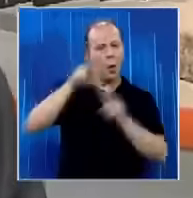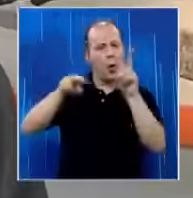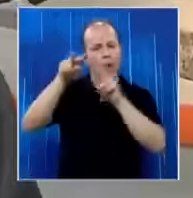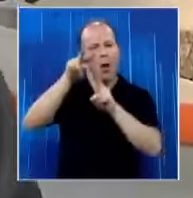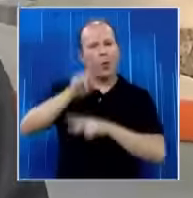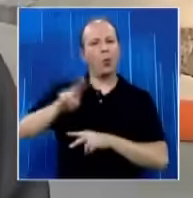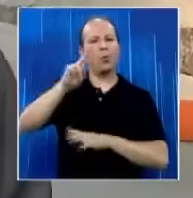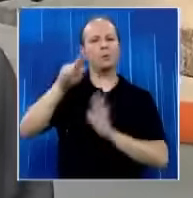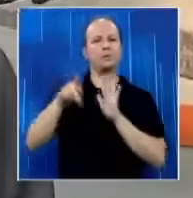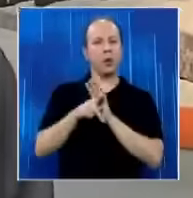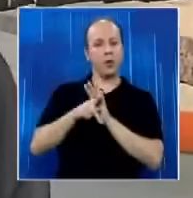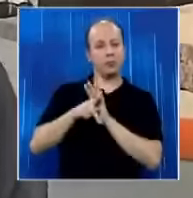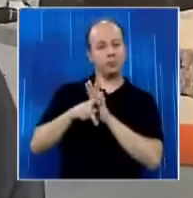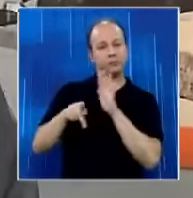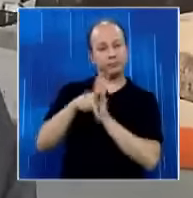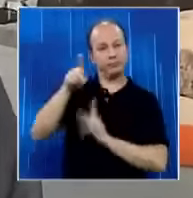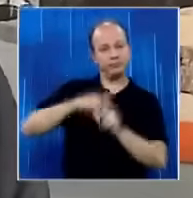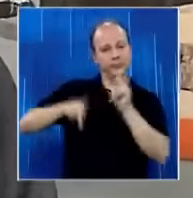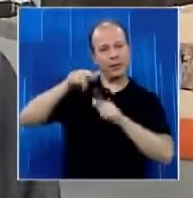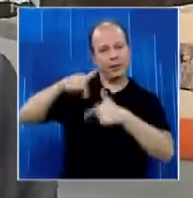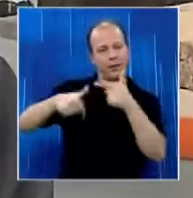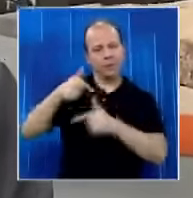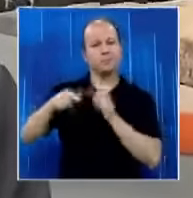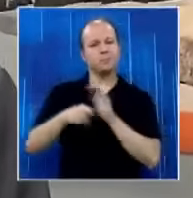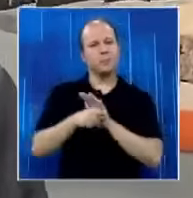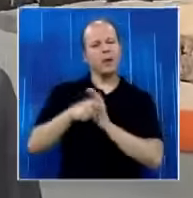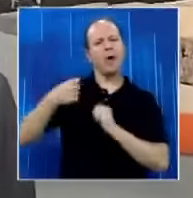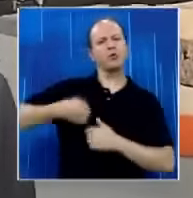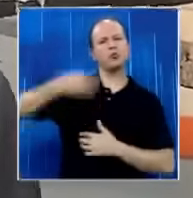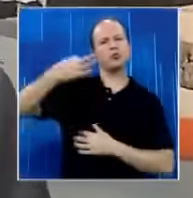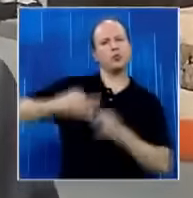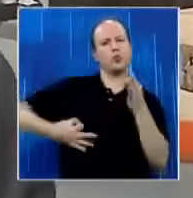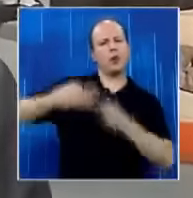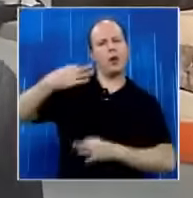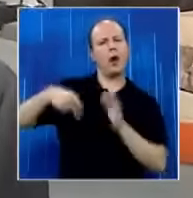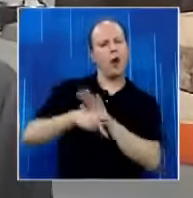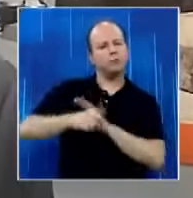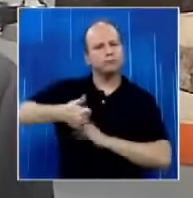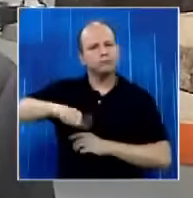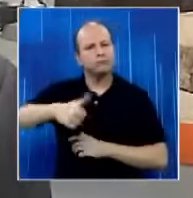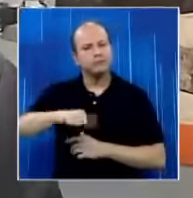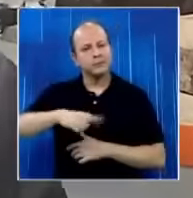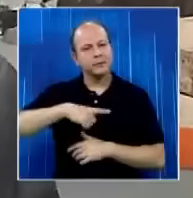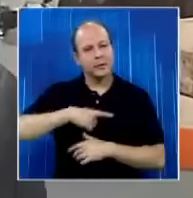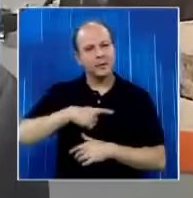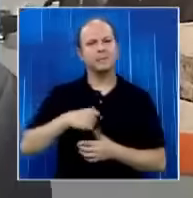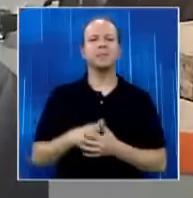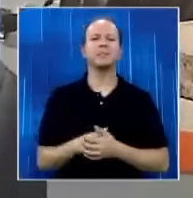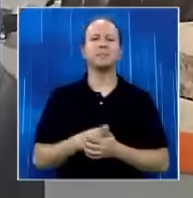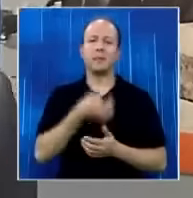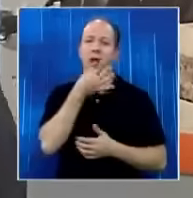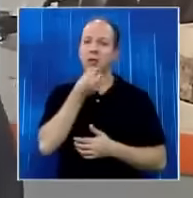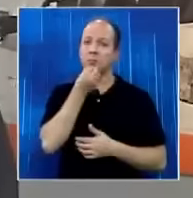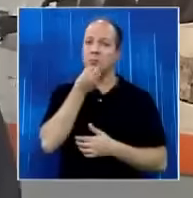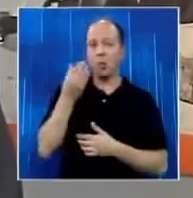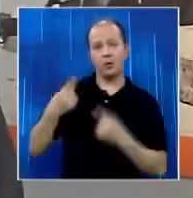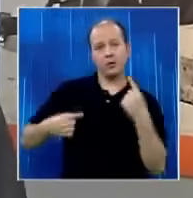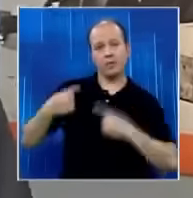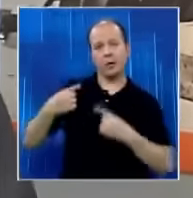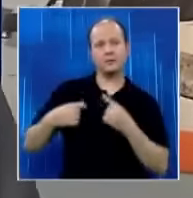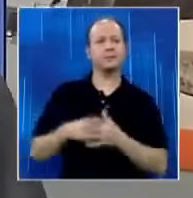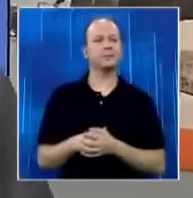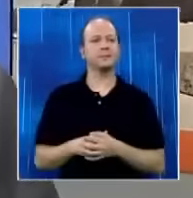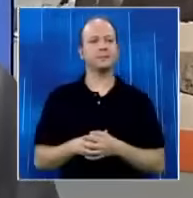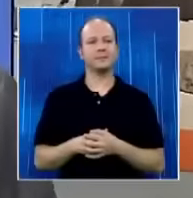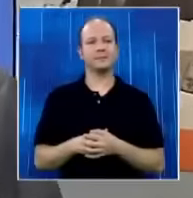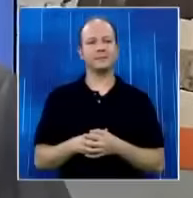quem utiliza os serviços públicos. Aquele que vai julgar, né, que vai avaliar. Mas você acha que foi bem aqui nesse debate?